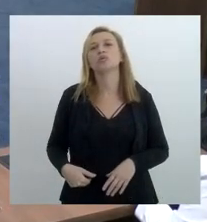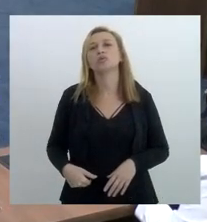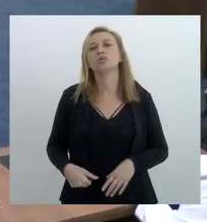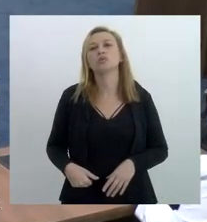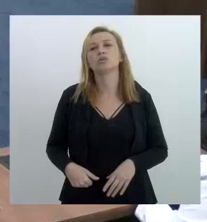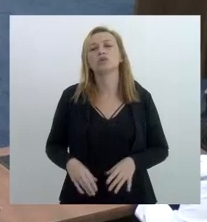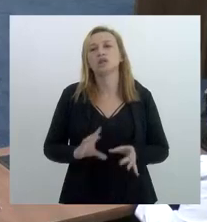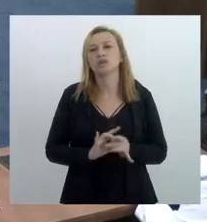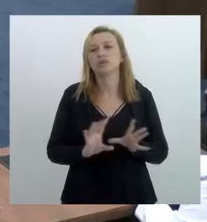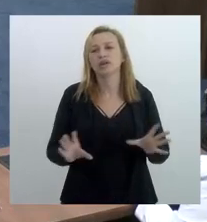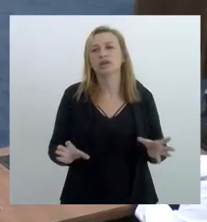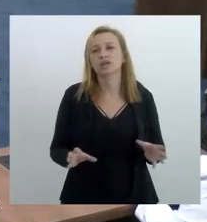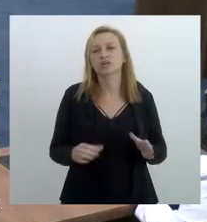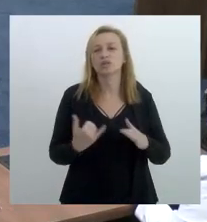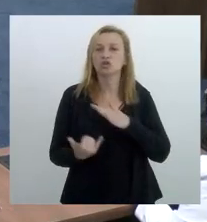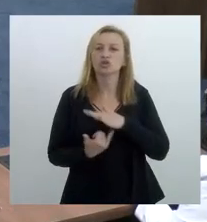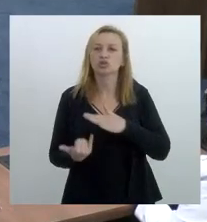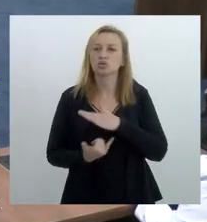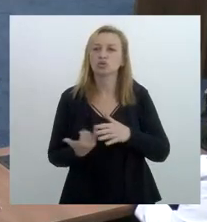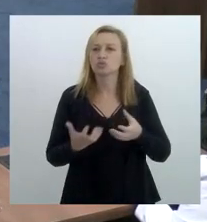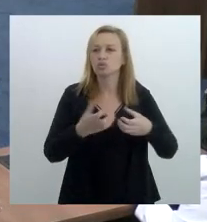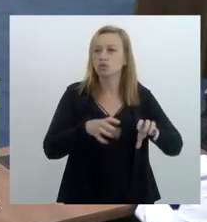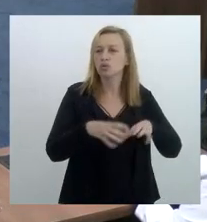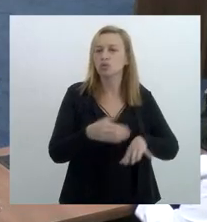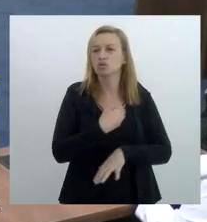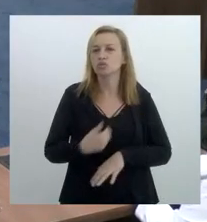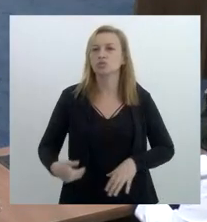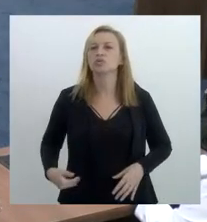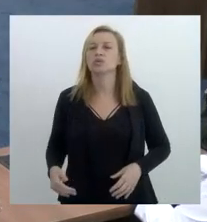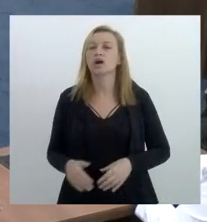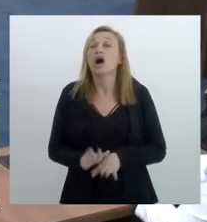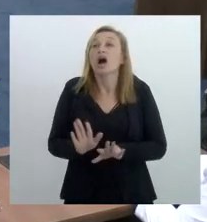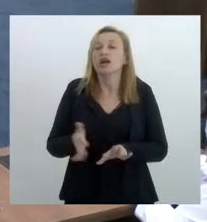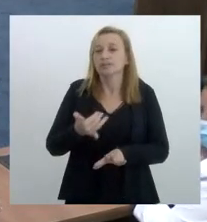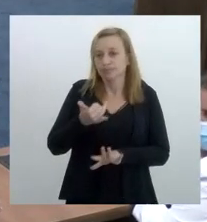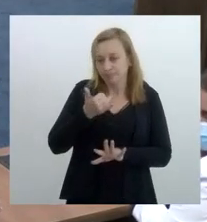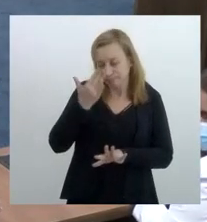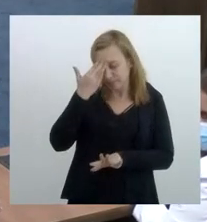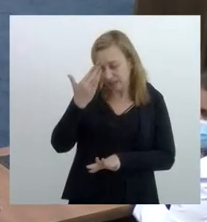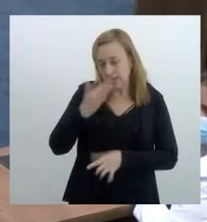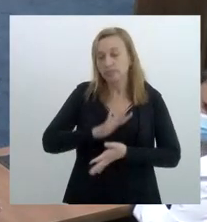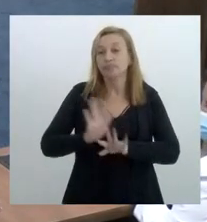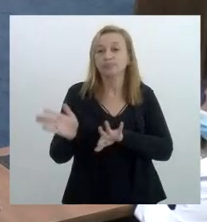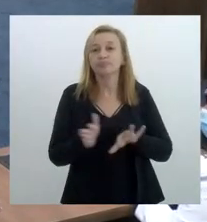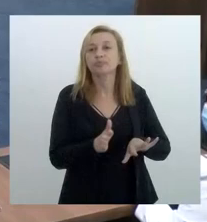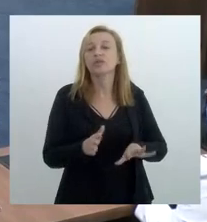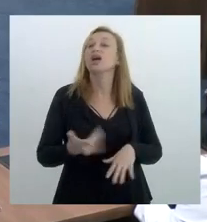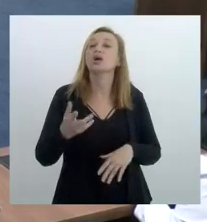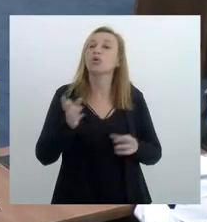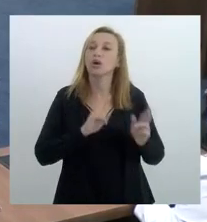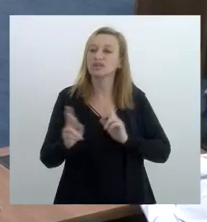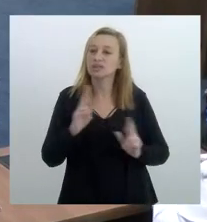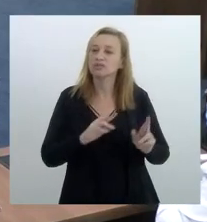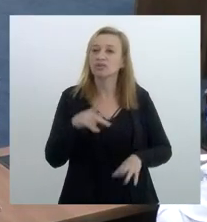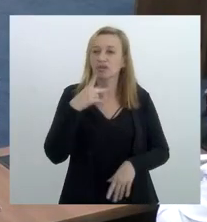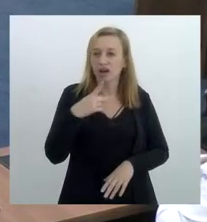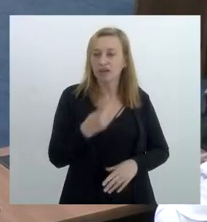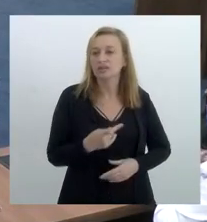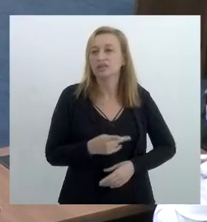a liberação do Instituto Público do concurso público. É que eu não me lembrava da pergunta, obrigado. Bom, com relação ao que foi